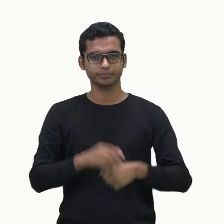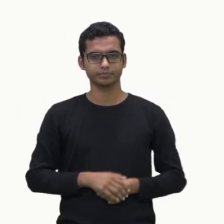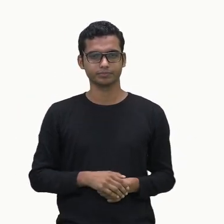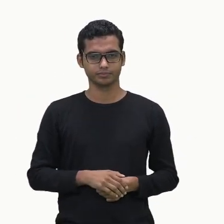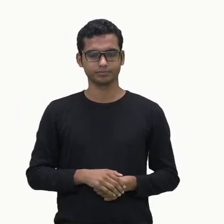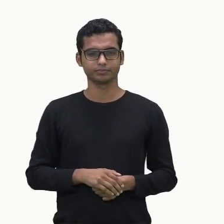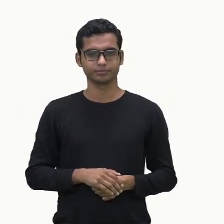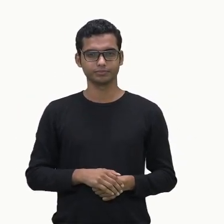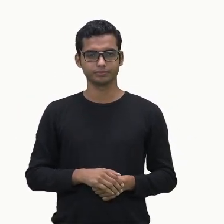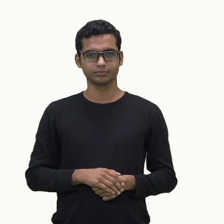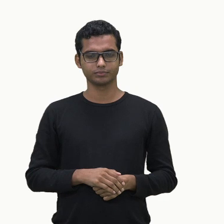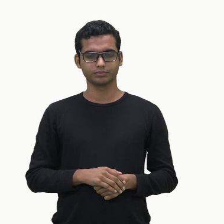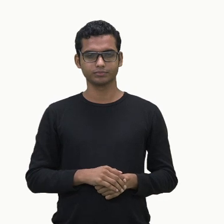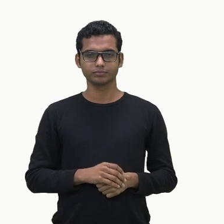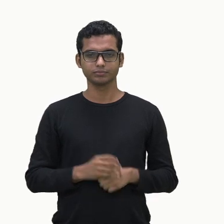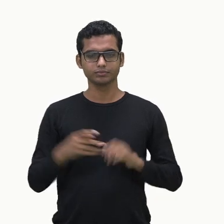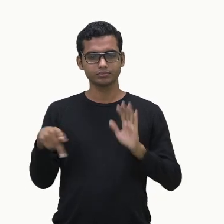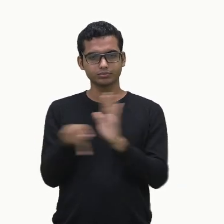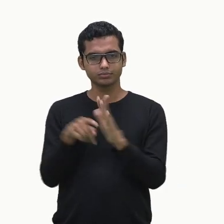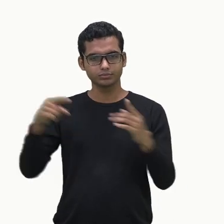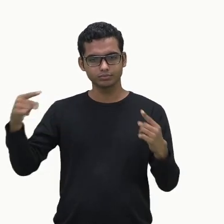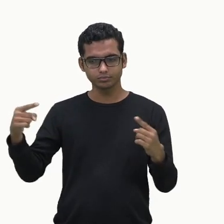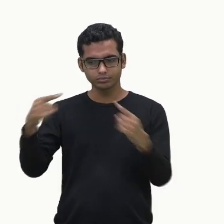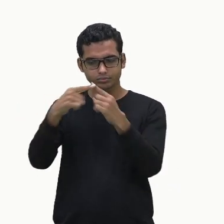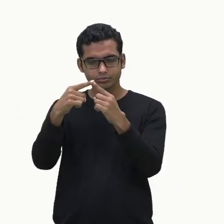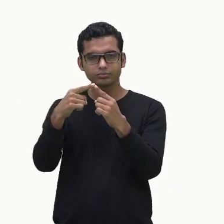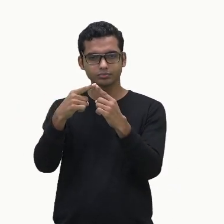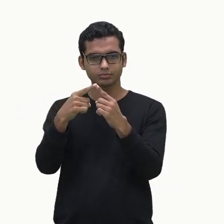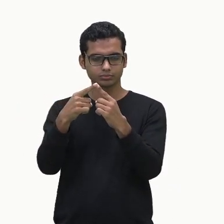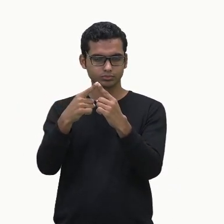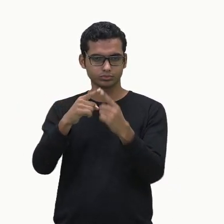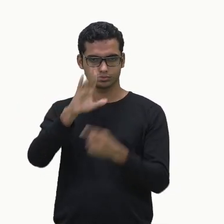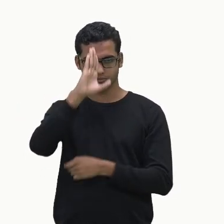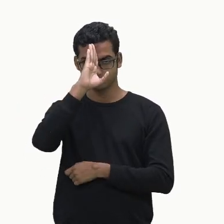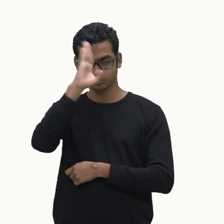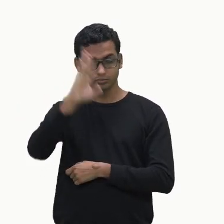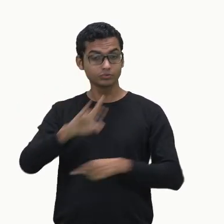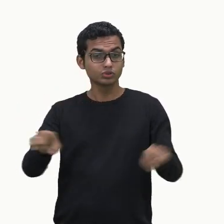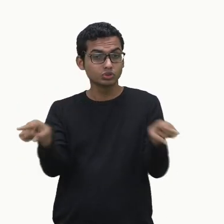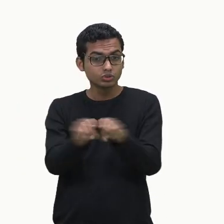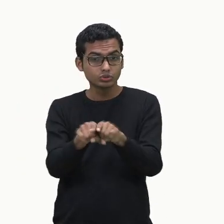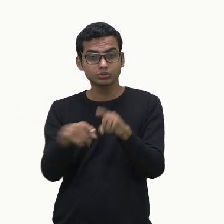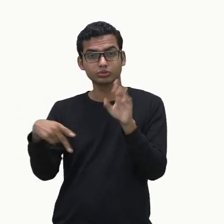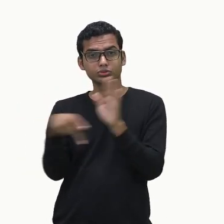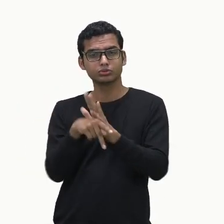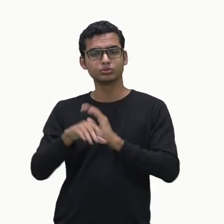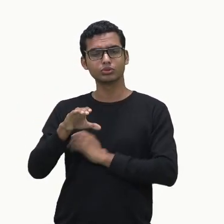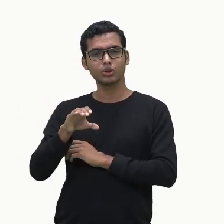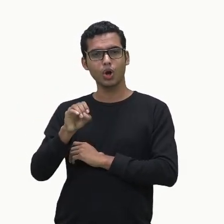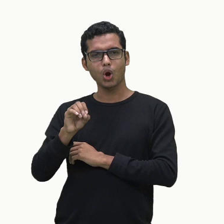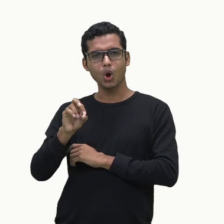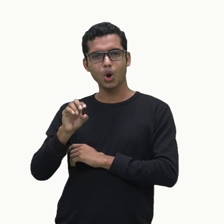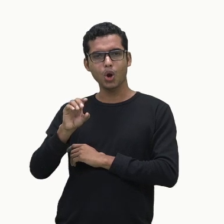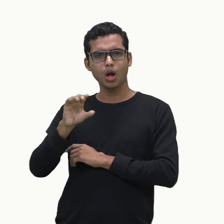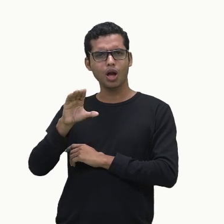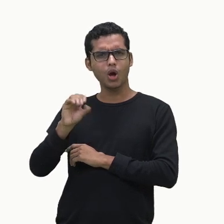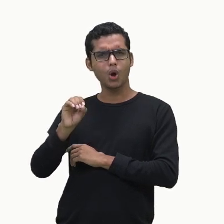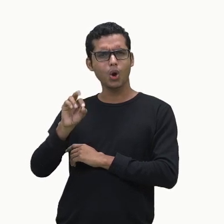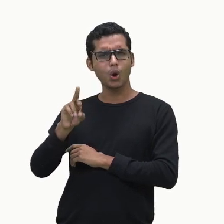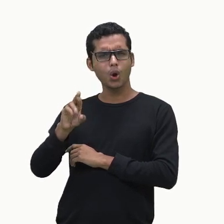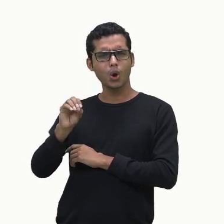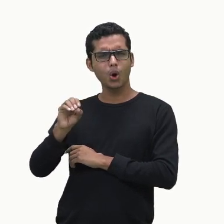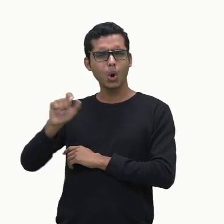se coincidem, estão exatamente no mesmo ponto, e a coroa circular ela se forma justamente